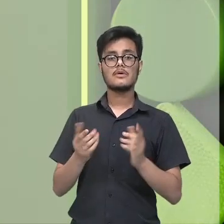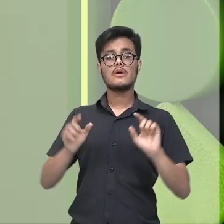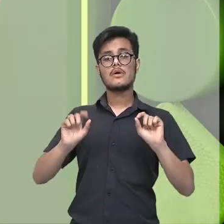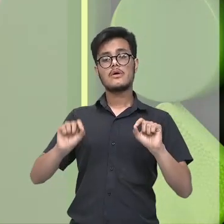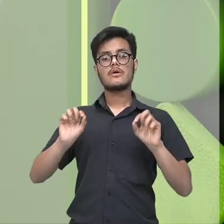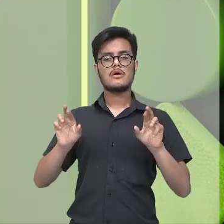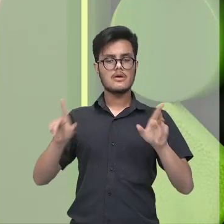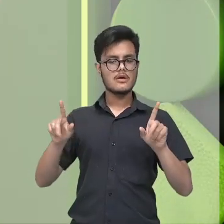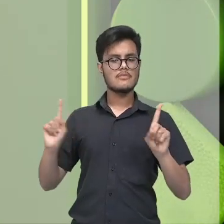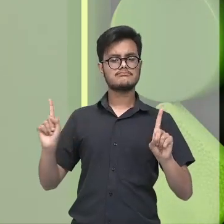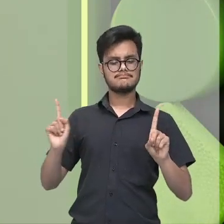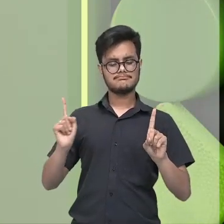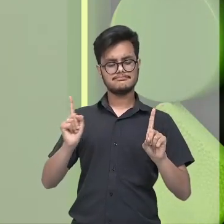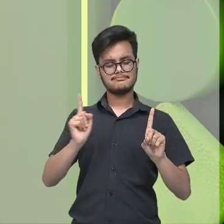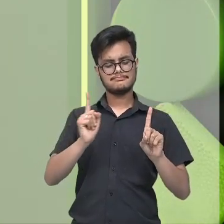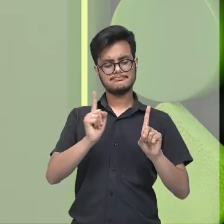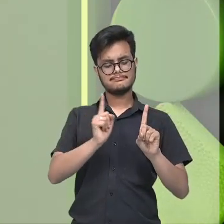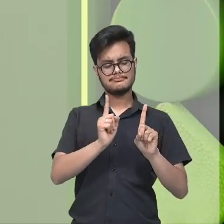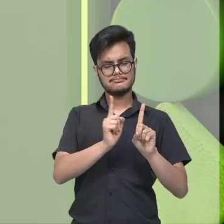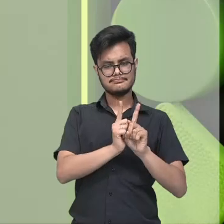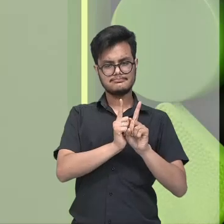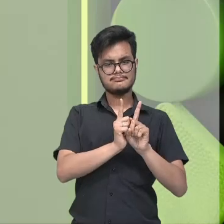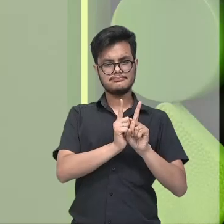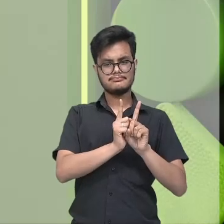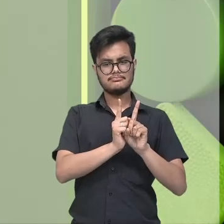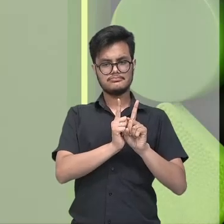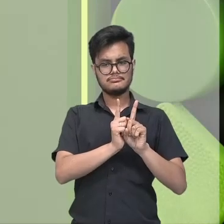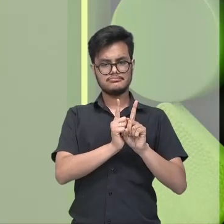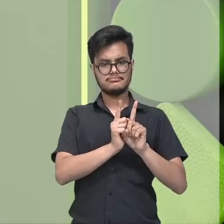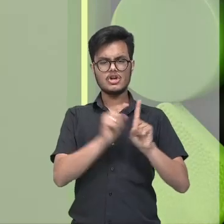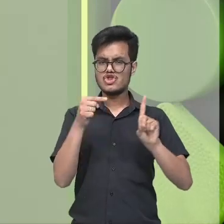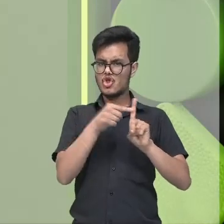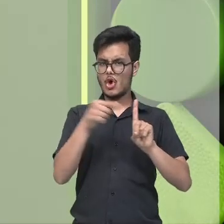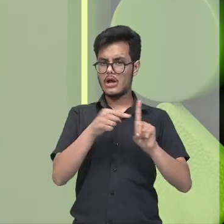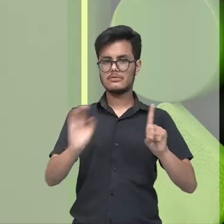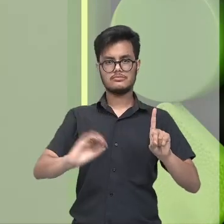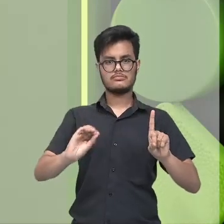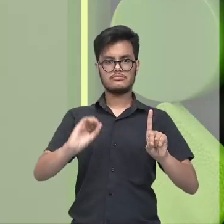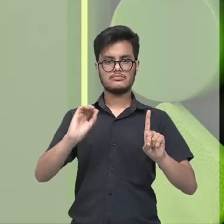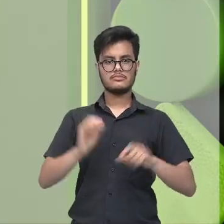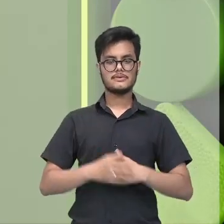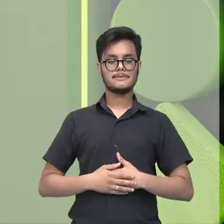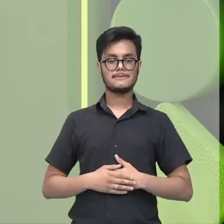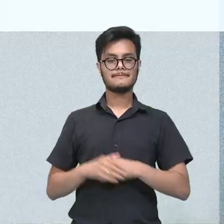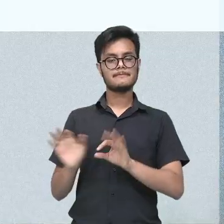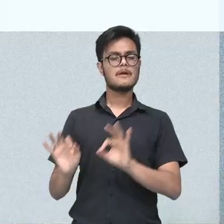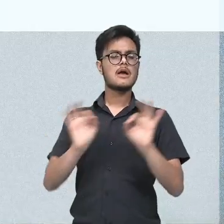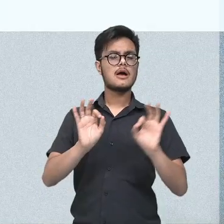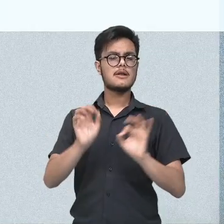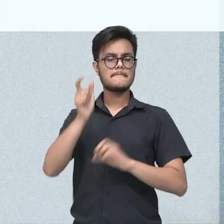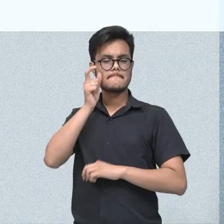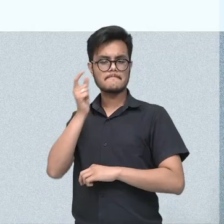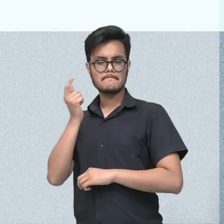uma aproximação, não vai tocar nada. Vejam agora na nossa